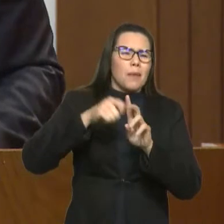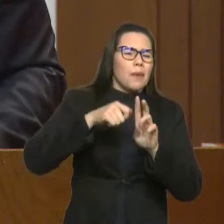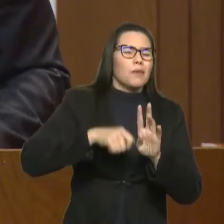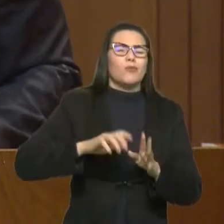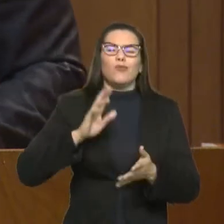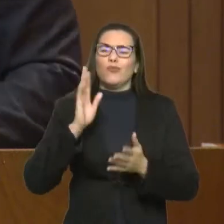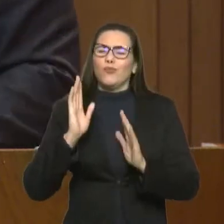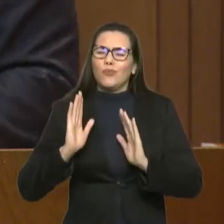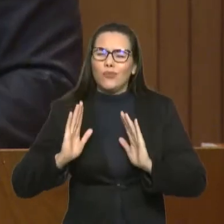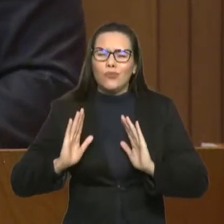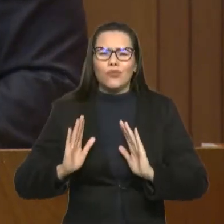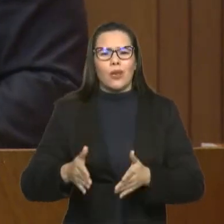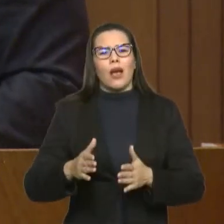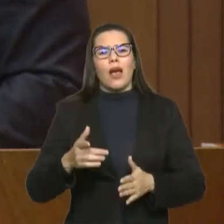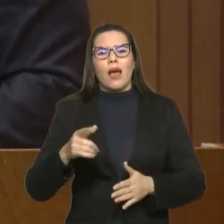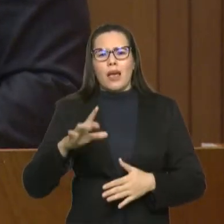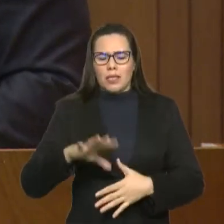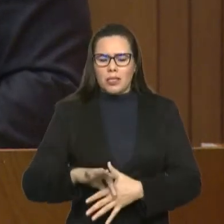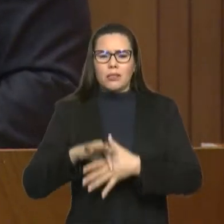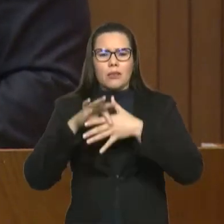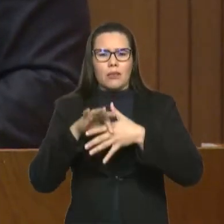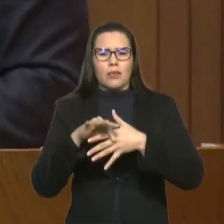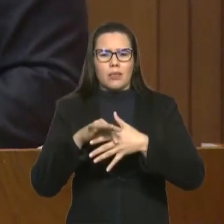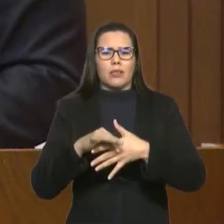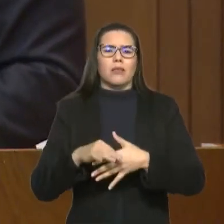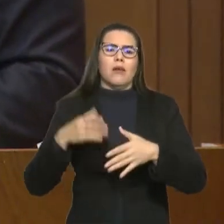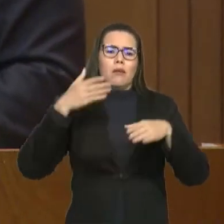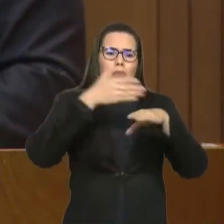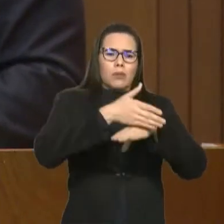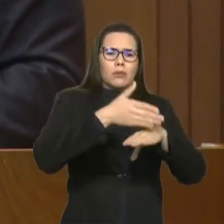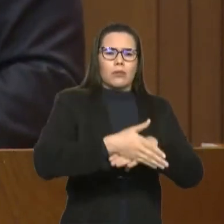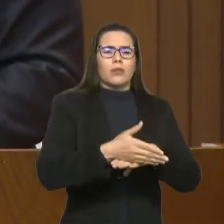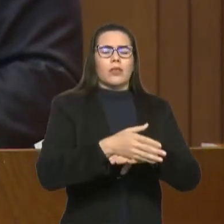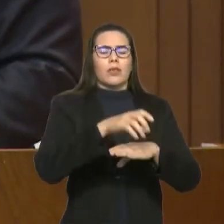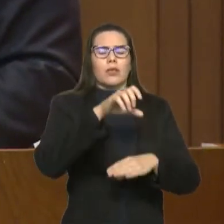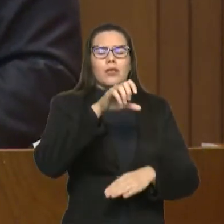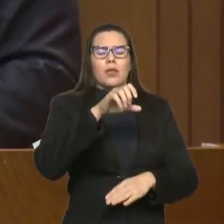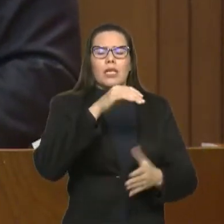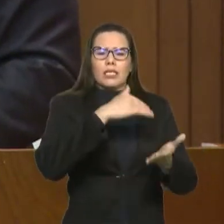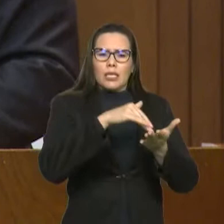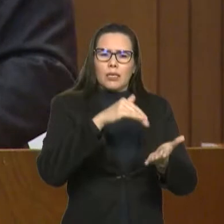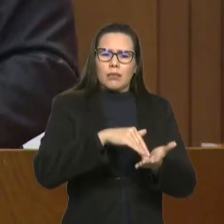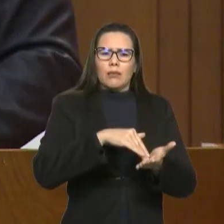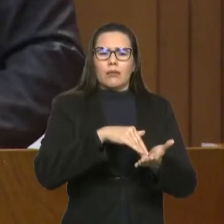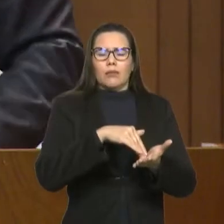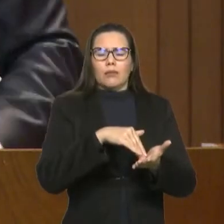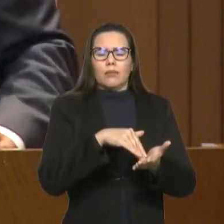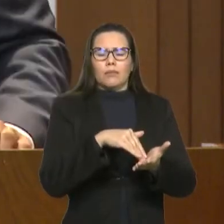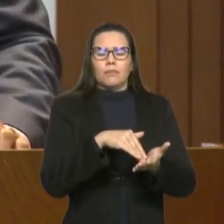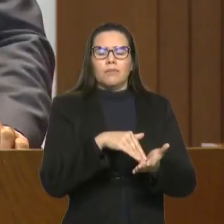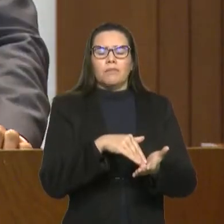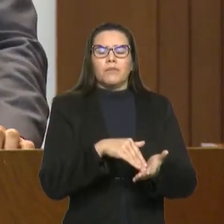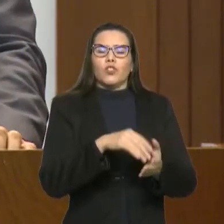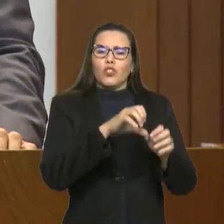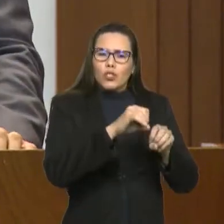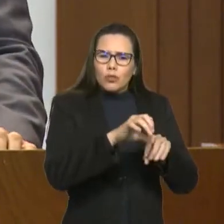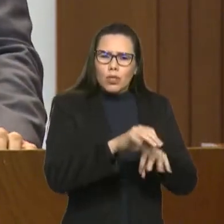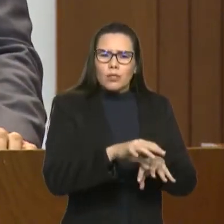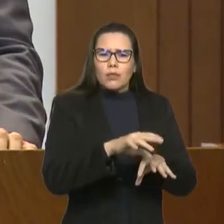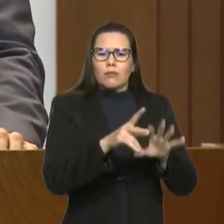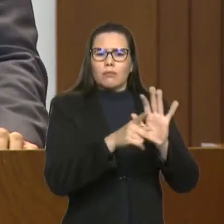estão buscando junto à SEMED, junto à Prefeitura de São Luís, mas não há qualquer tipo de